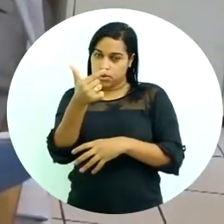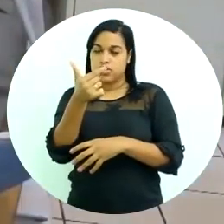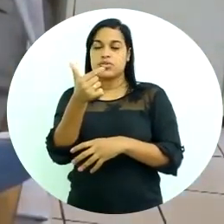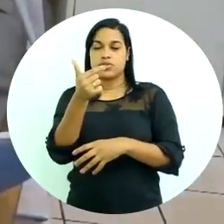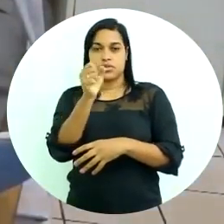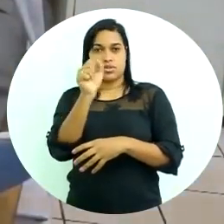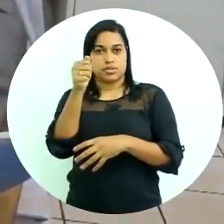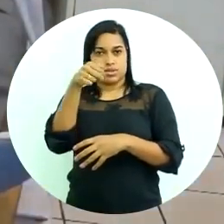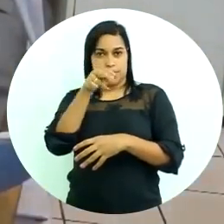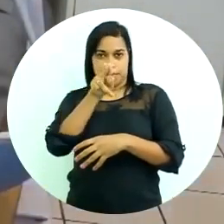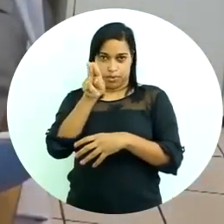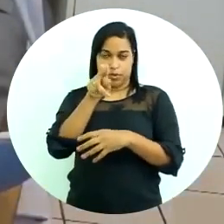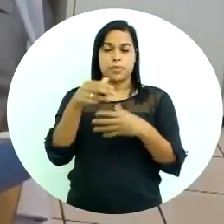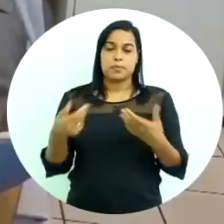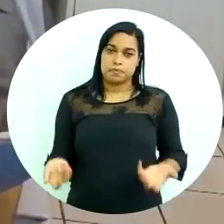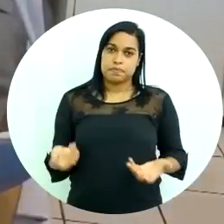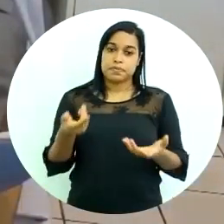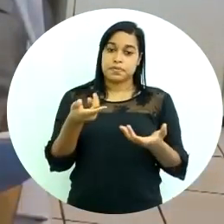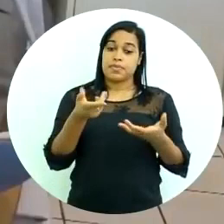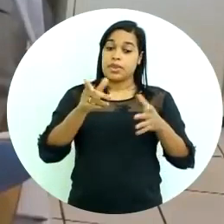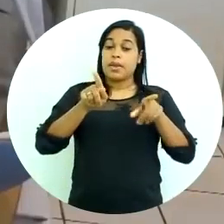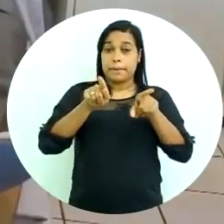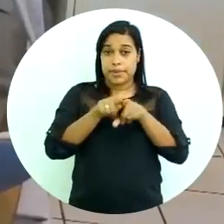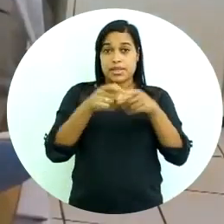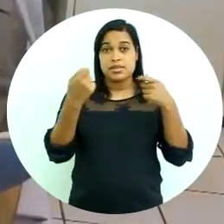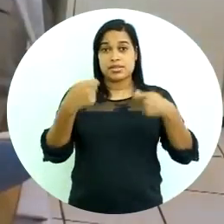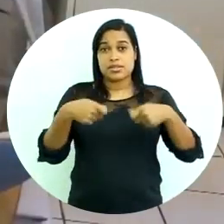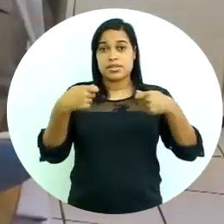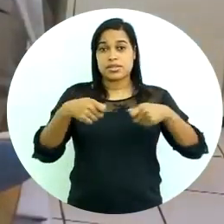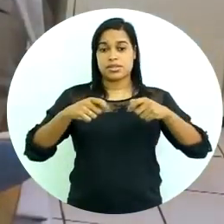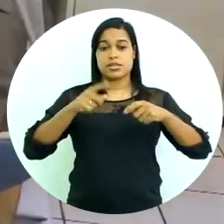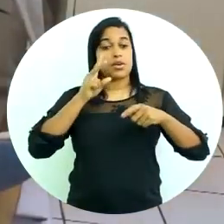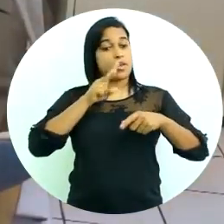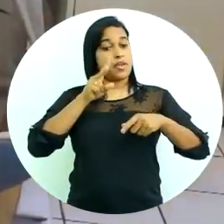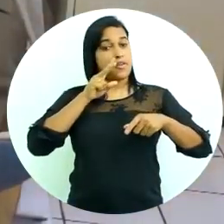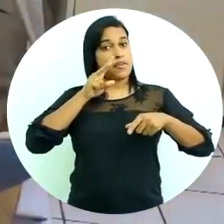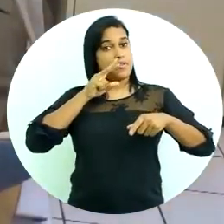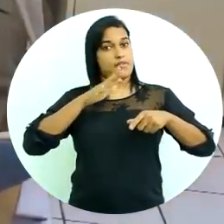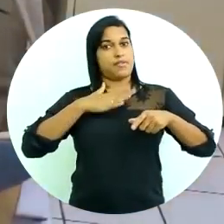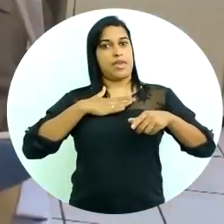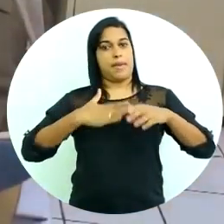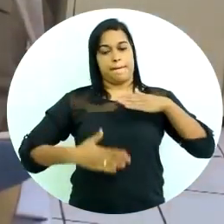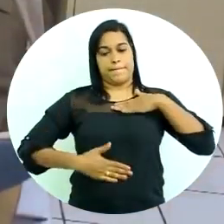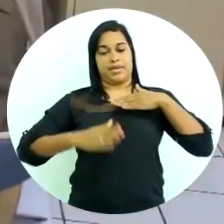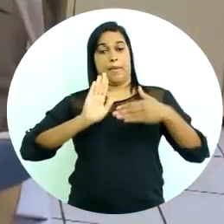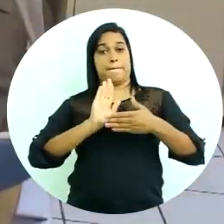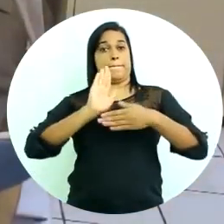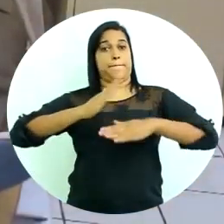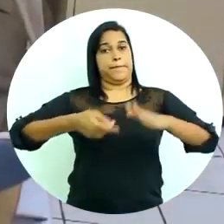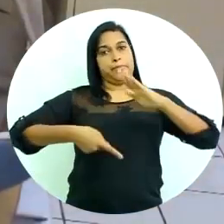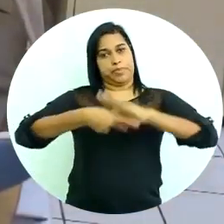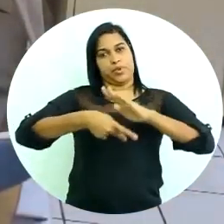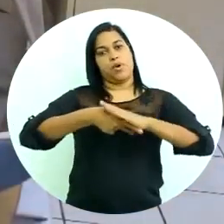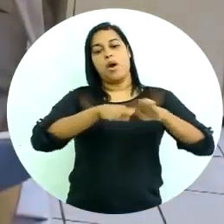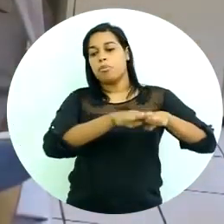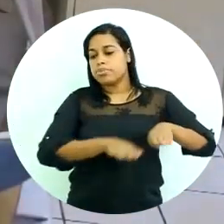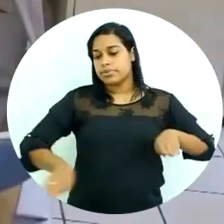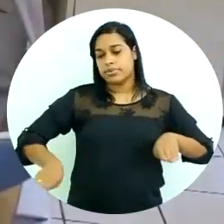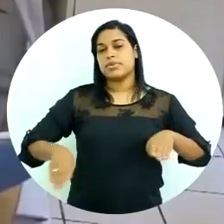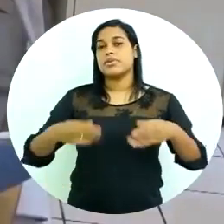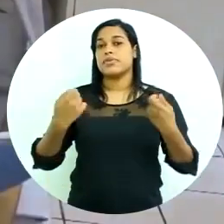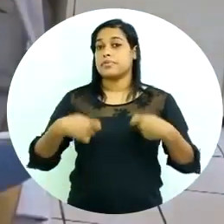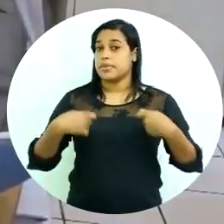A partir daí a gente vai posicionar a vítima, que seria dessa forma, tá? Em decúbito dorsal, que é de barriga para cima, e vai se